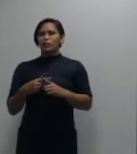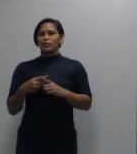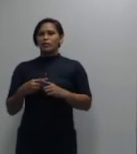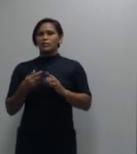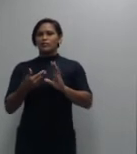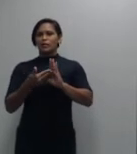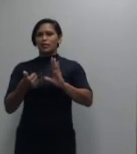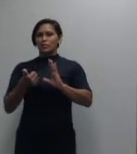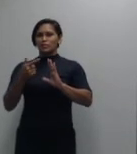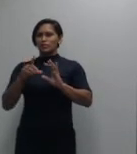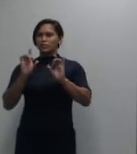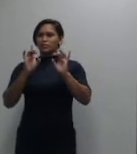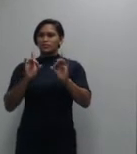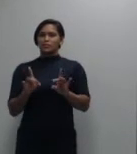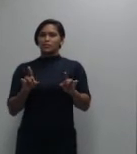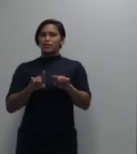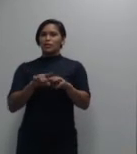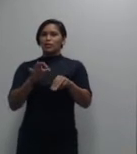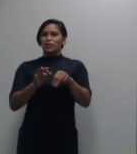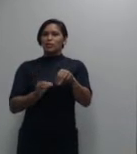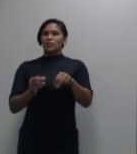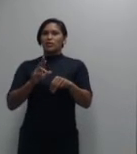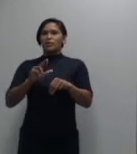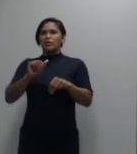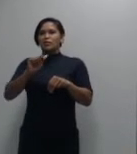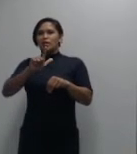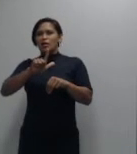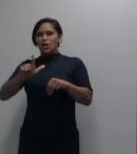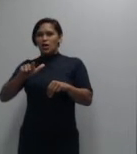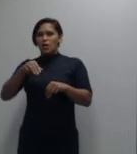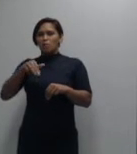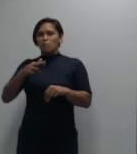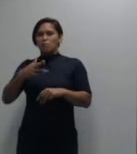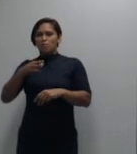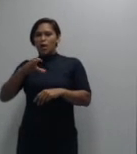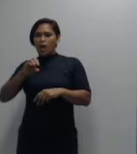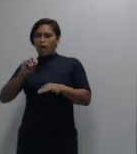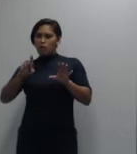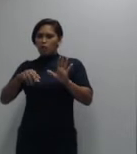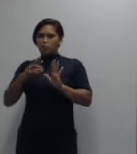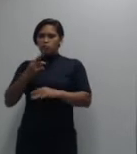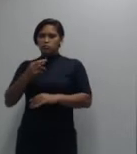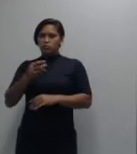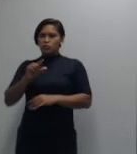retirada de destaque do Ministro Raul Araújo Ministro Mauro Campbell wes